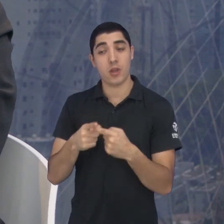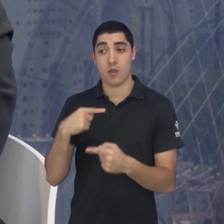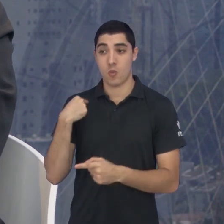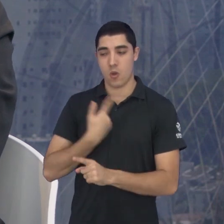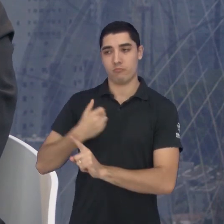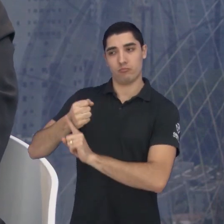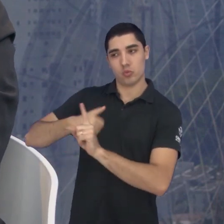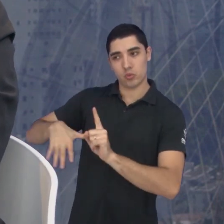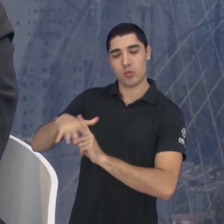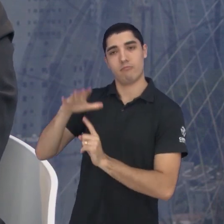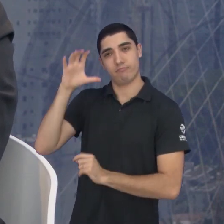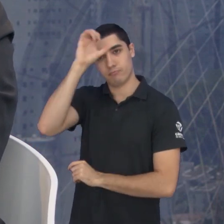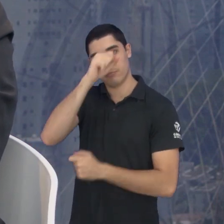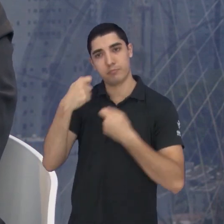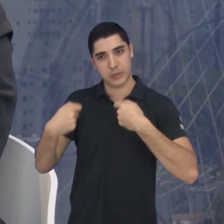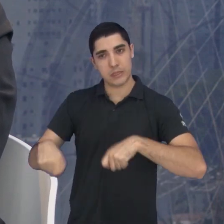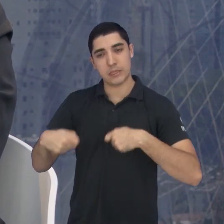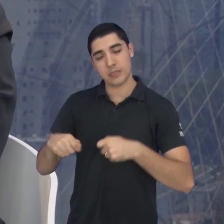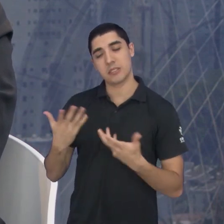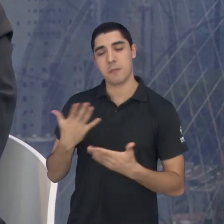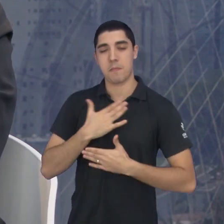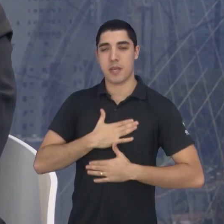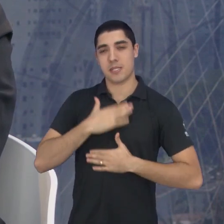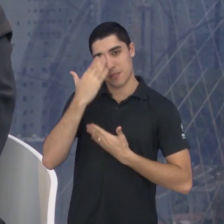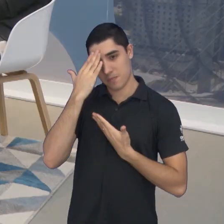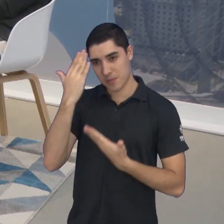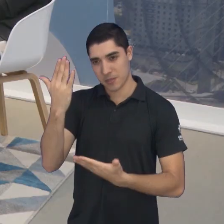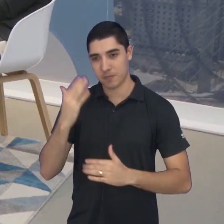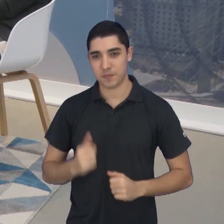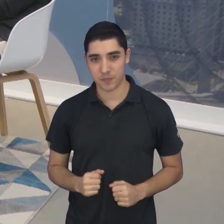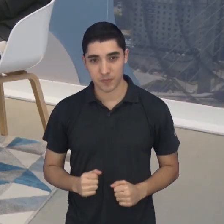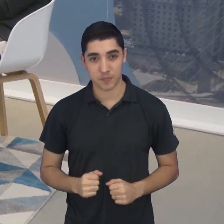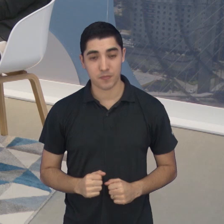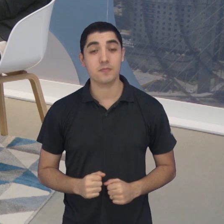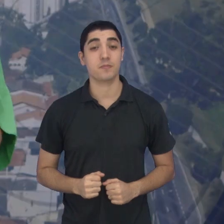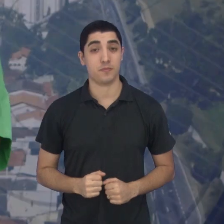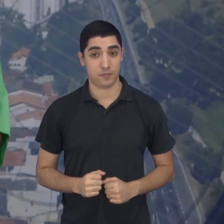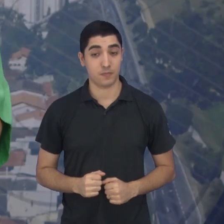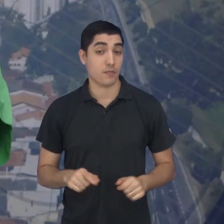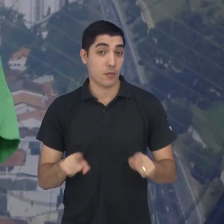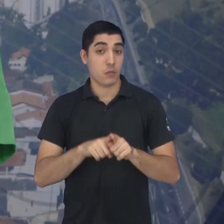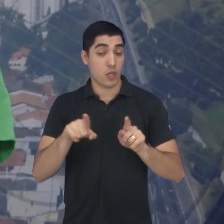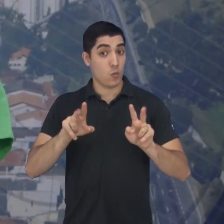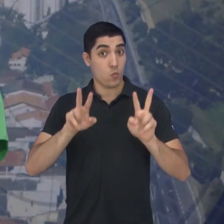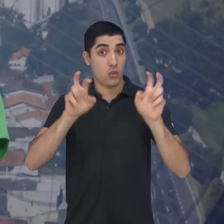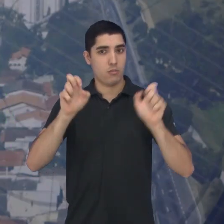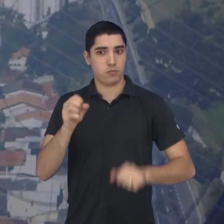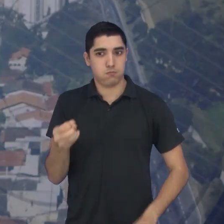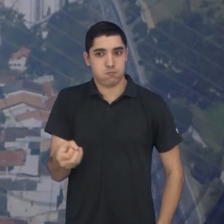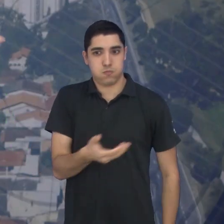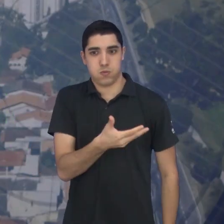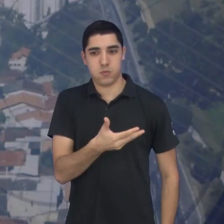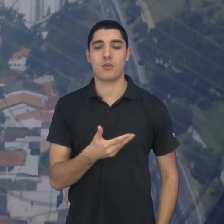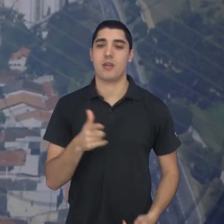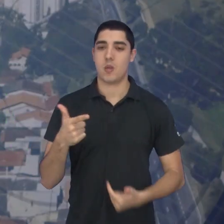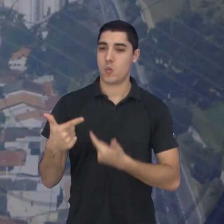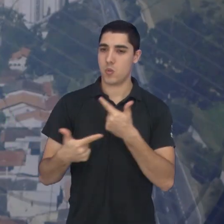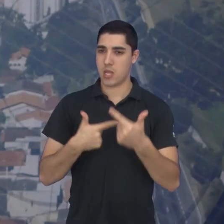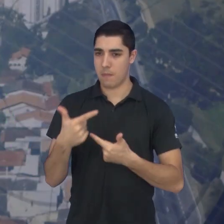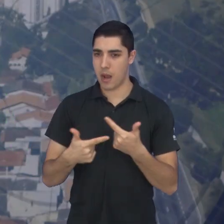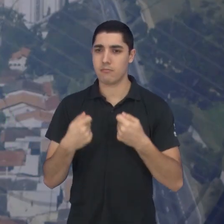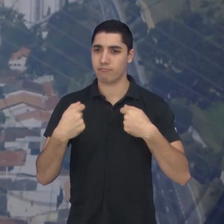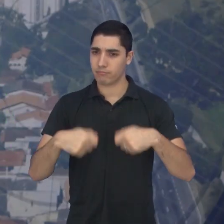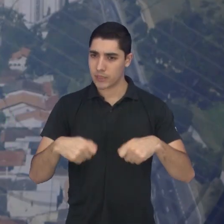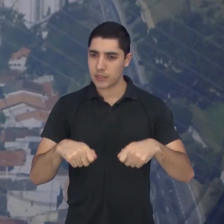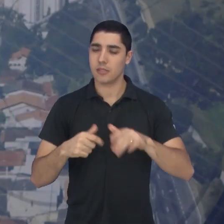sociedade, para nós mulheres. É um grande prazer. Muito obrigada. E tão atual, né? Como a gente falou, é um trabalho ainda invisível, a gente precisa